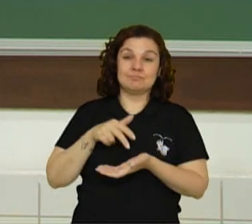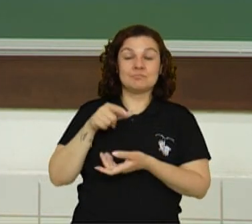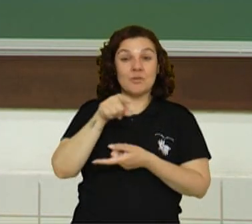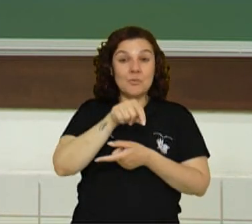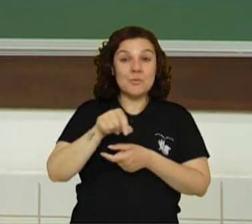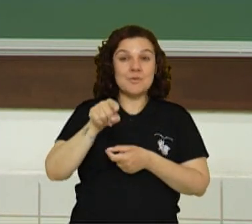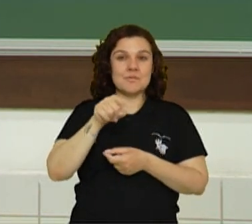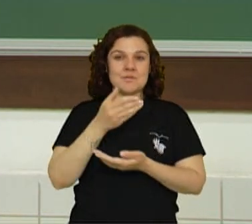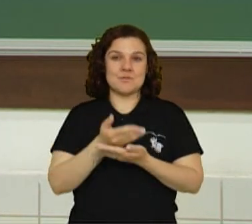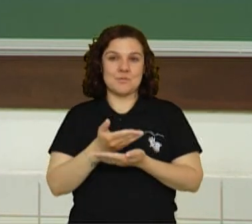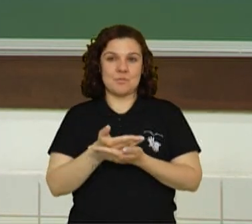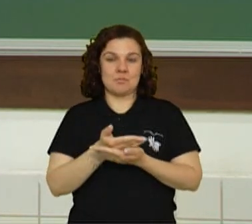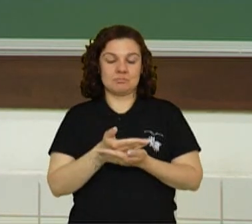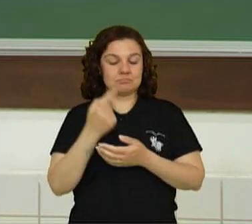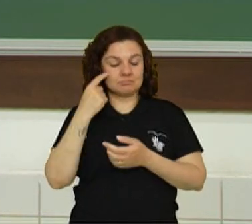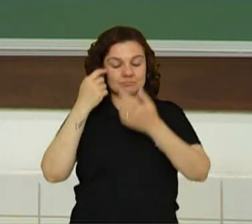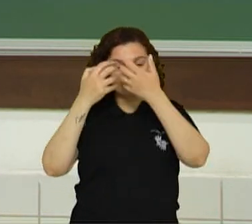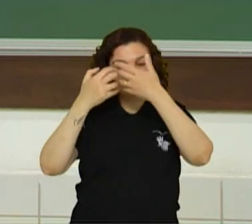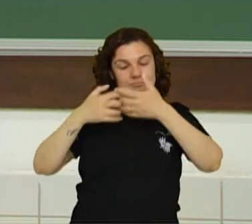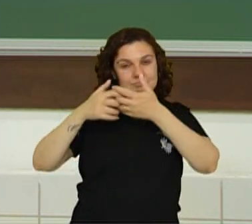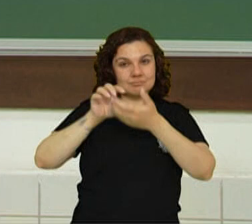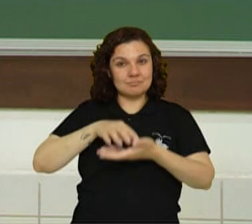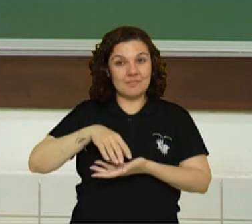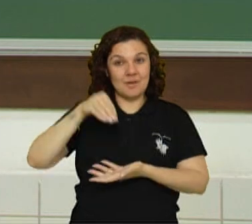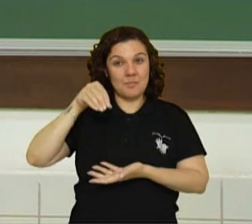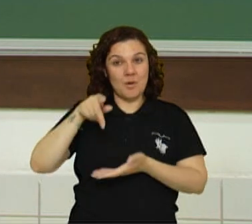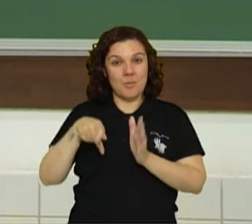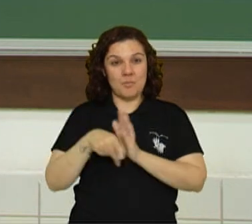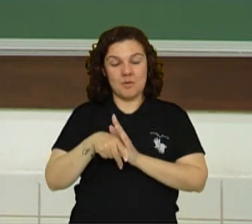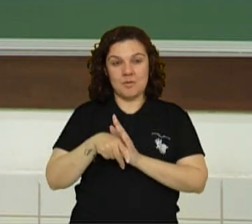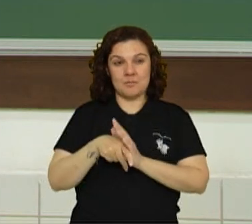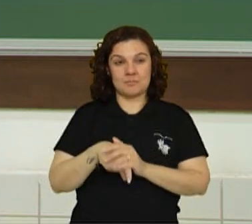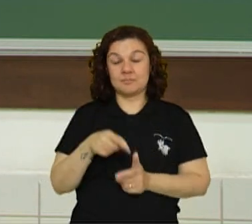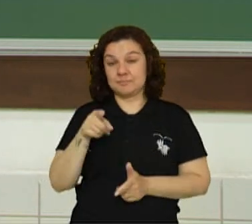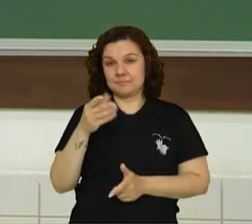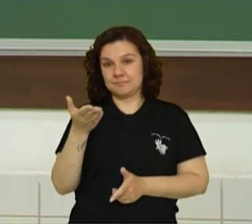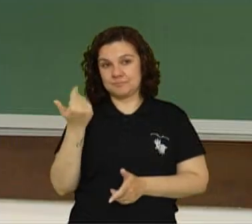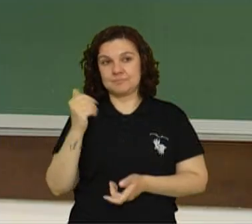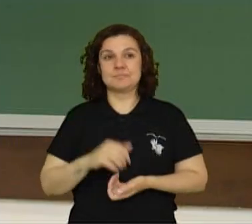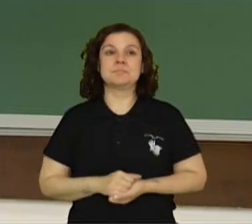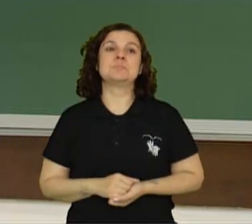no estudo abstrato, lembra que eu falei, do hexaedro. Vou ler com você.